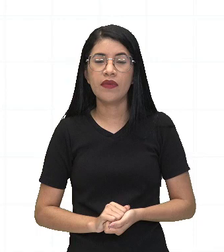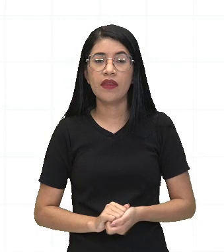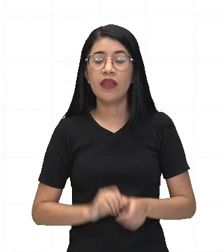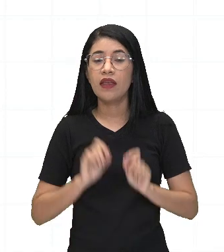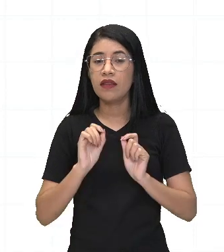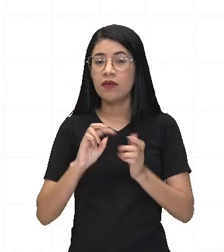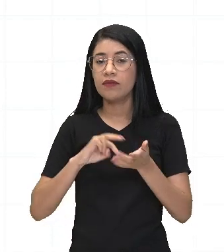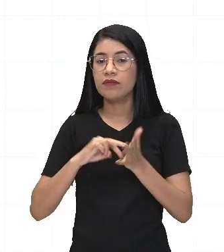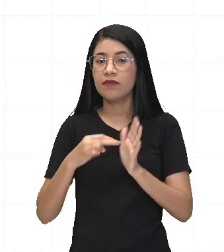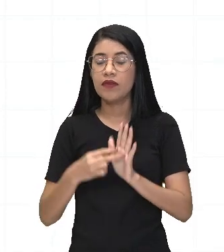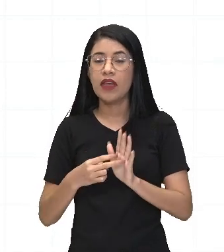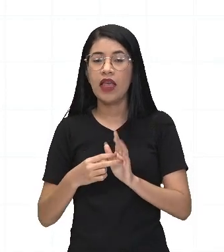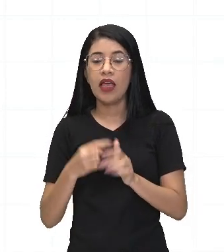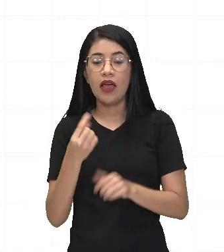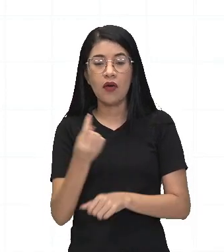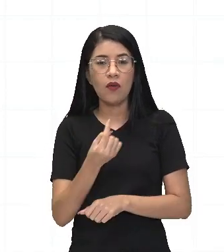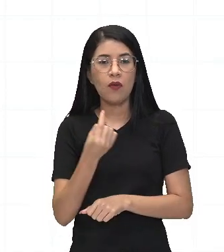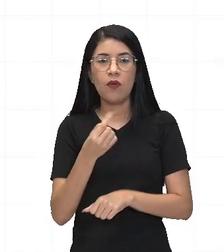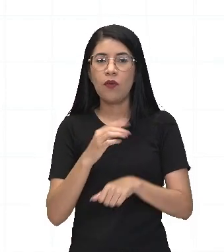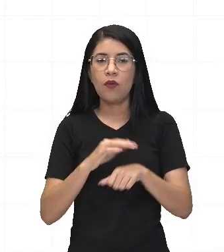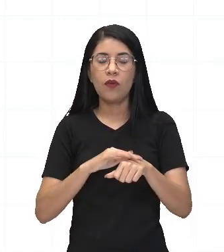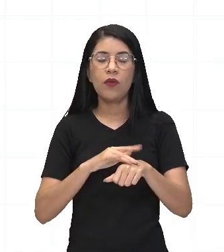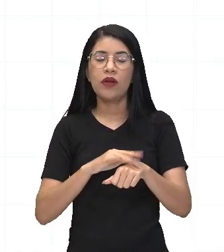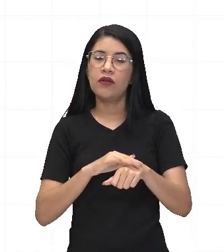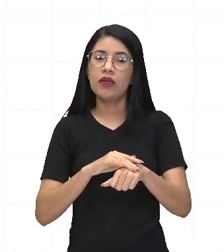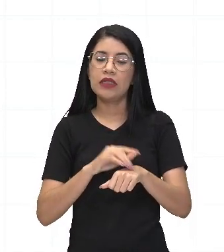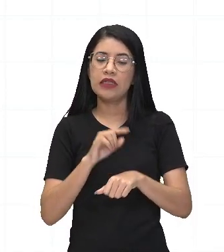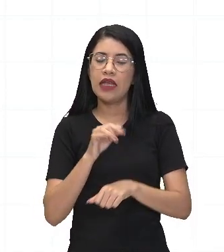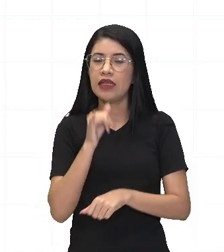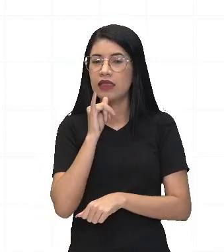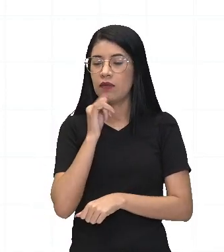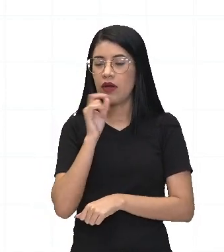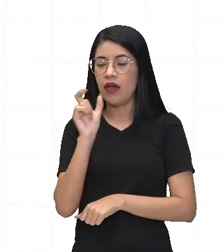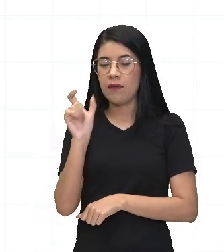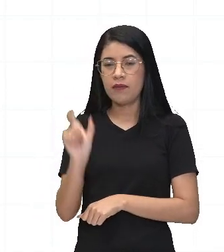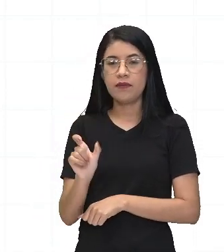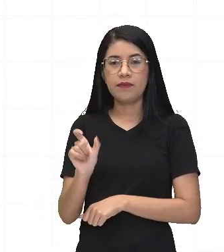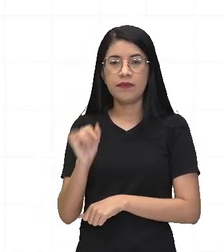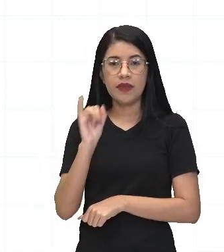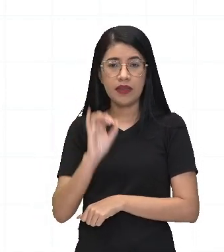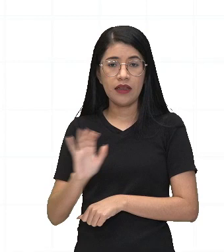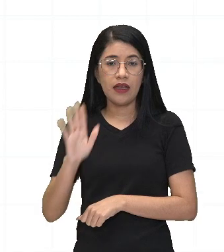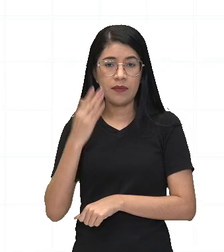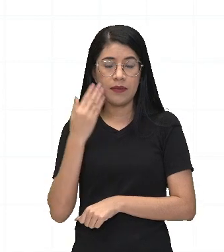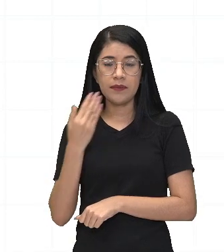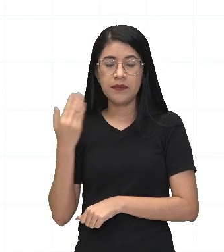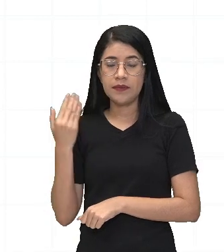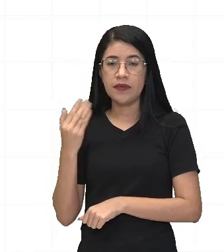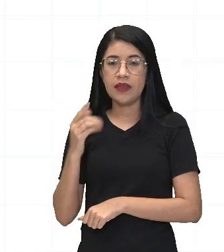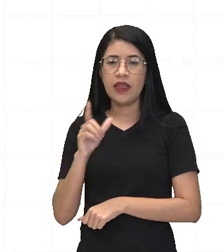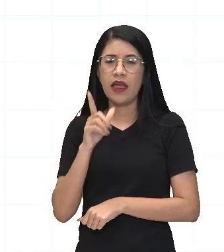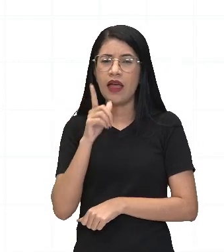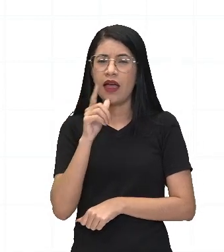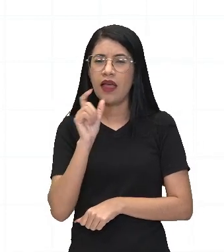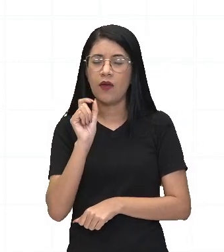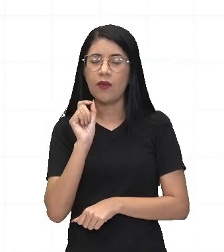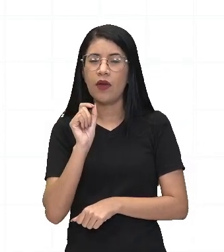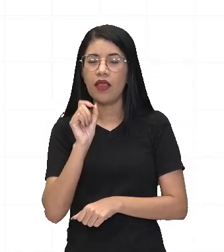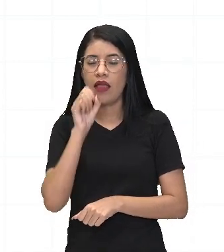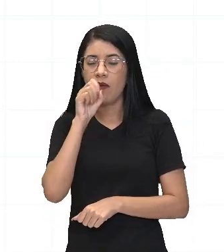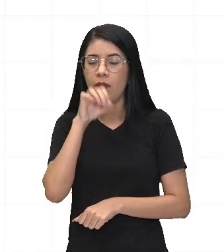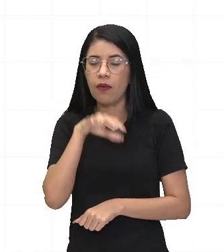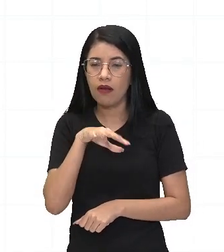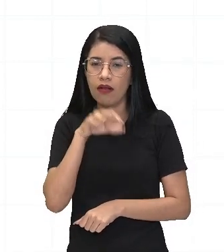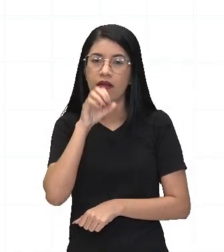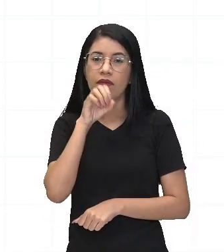isolado. Nós temos aí uma ilustração de uma pessoa que está vomitando. Imaginem